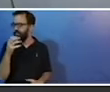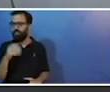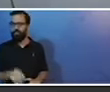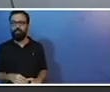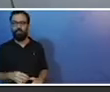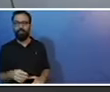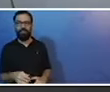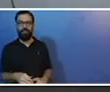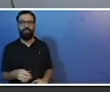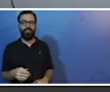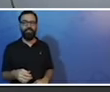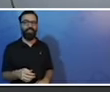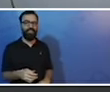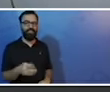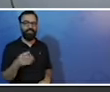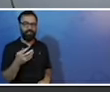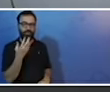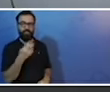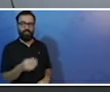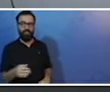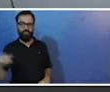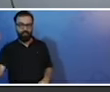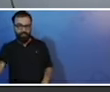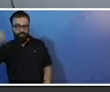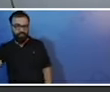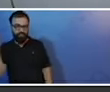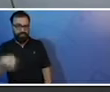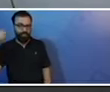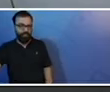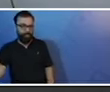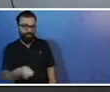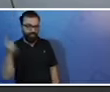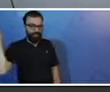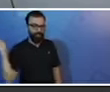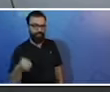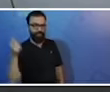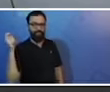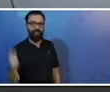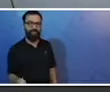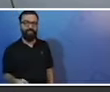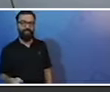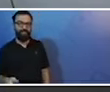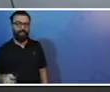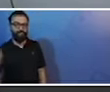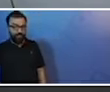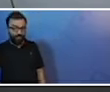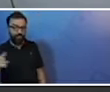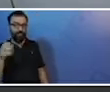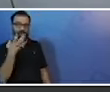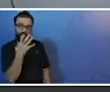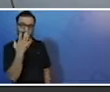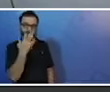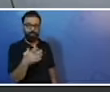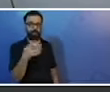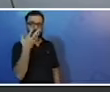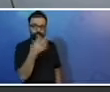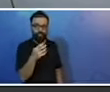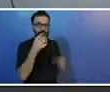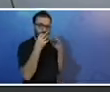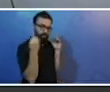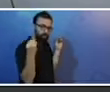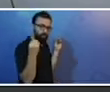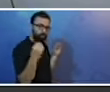lugar hum veio um pau te fazer mal Tadinho do cachorro o pau no cachorro o